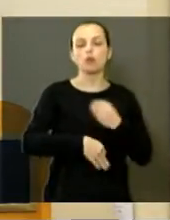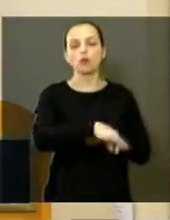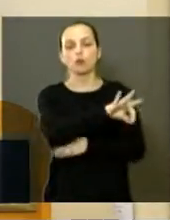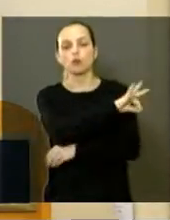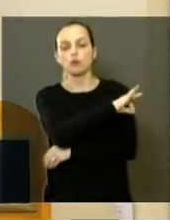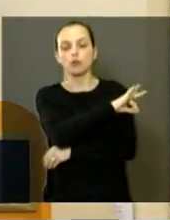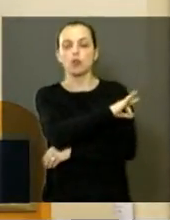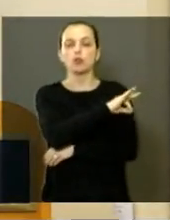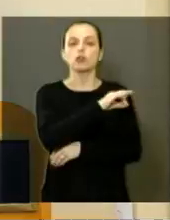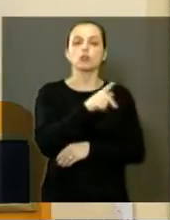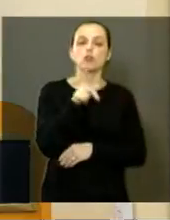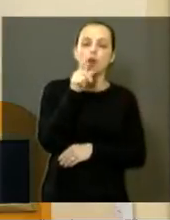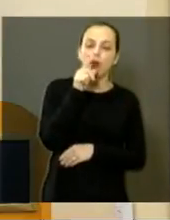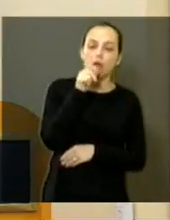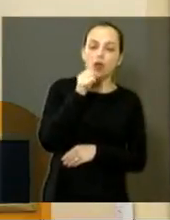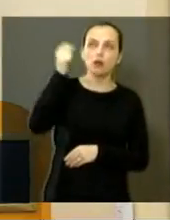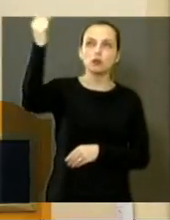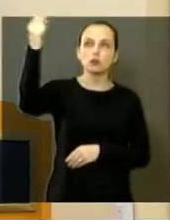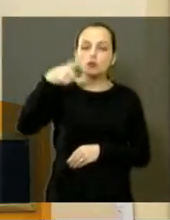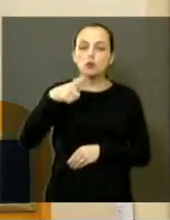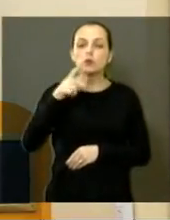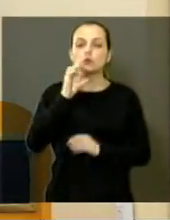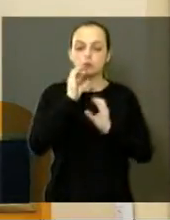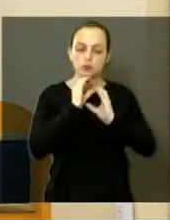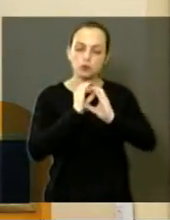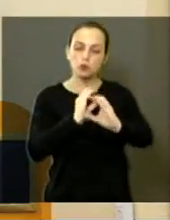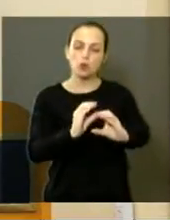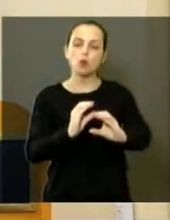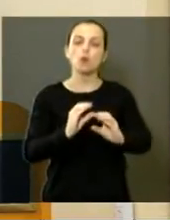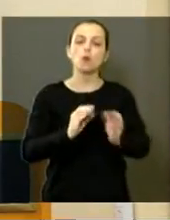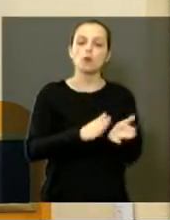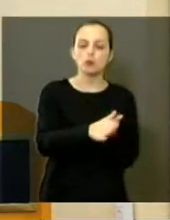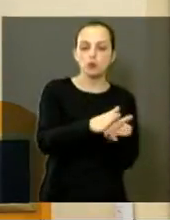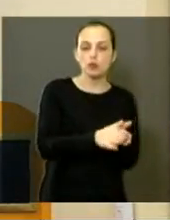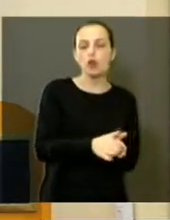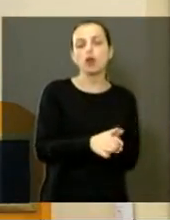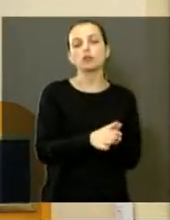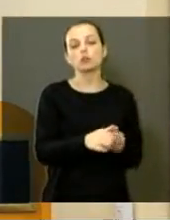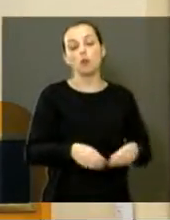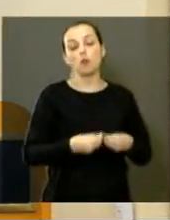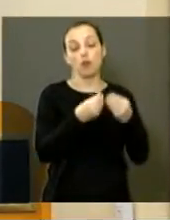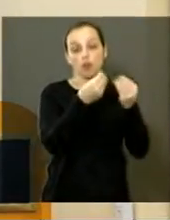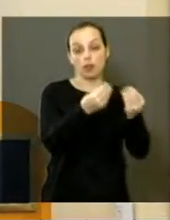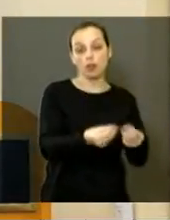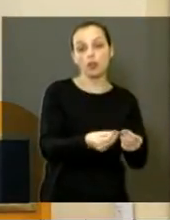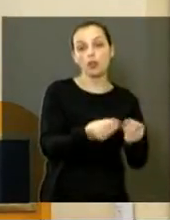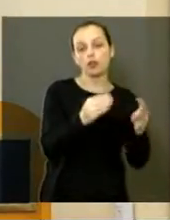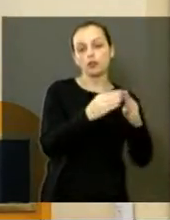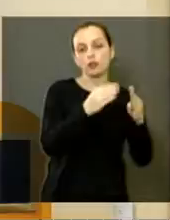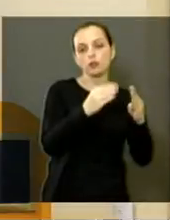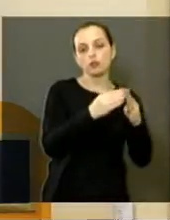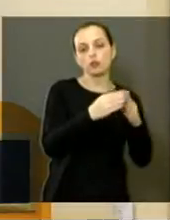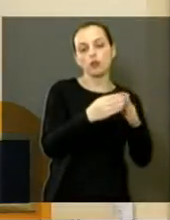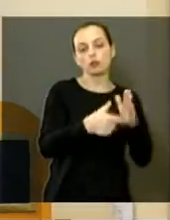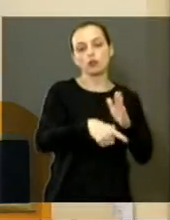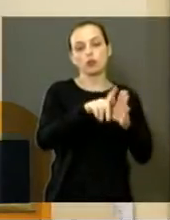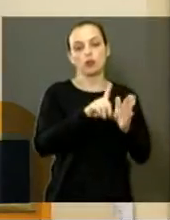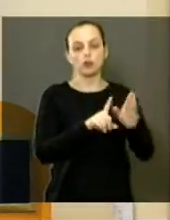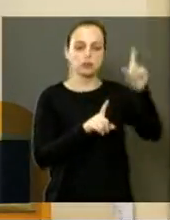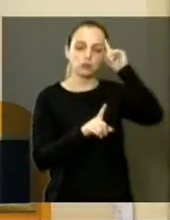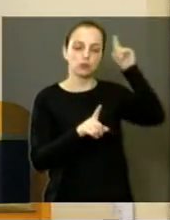luz, esgoto, asfalto. Então, e foi um momento muito importante, porque foi entregue às vésperas do Dia das